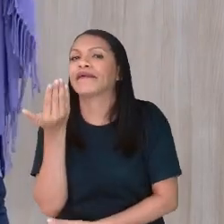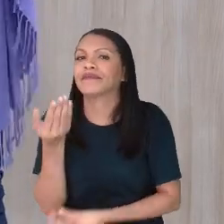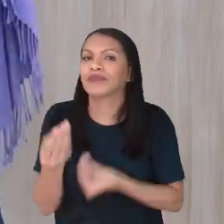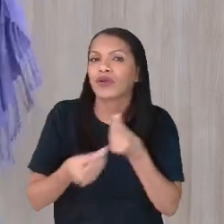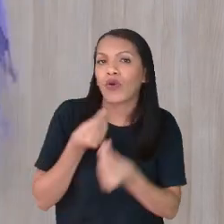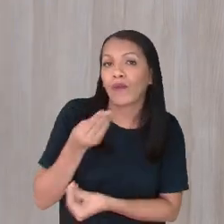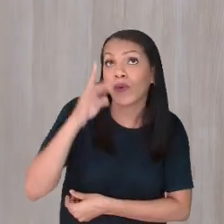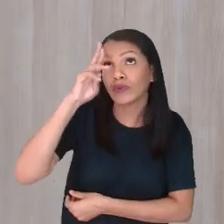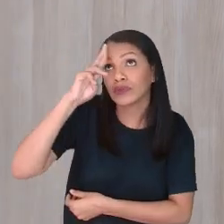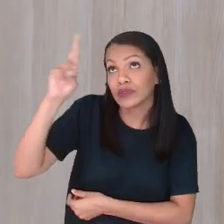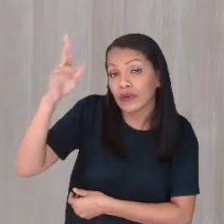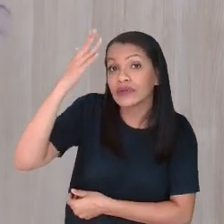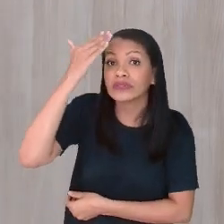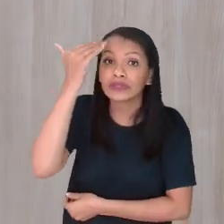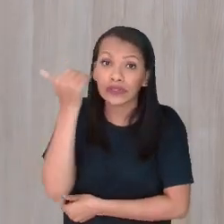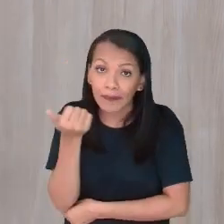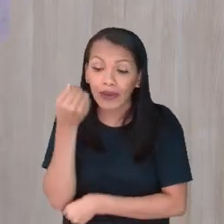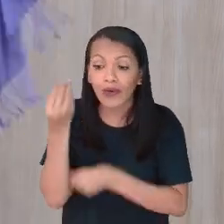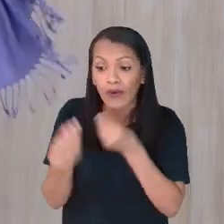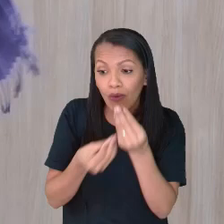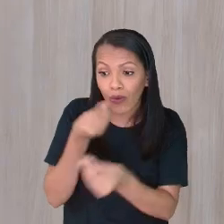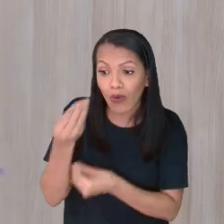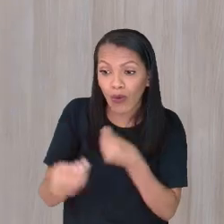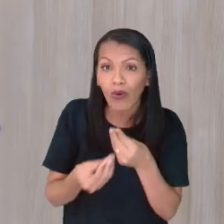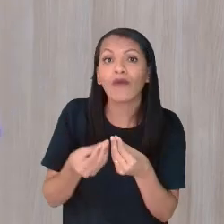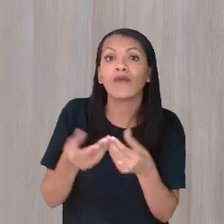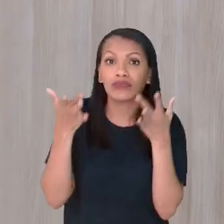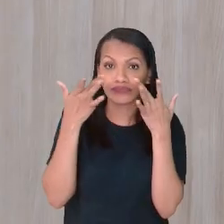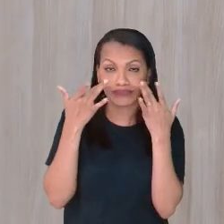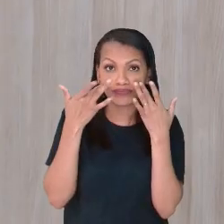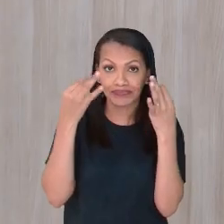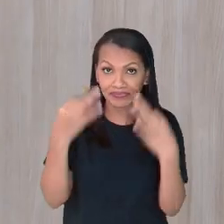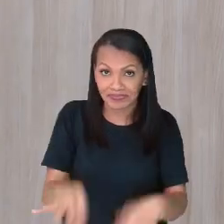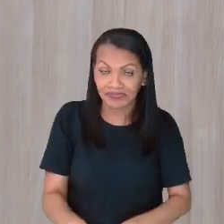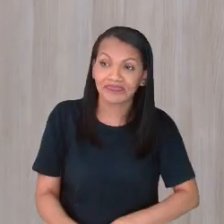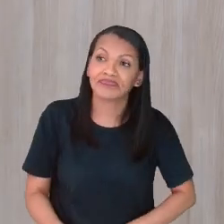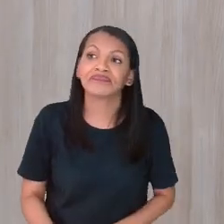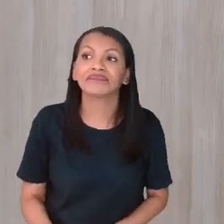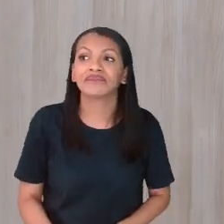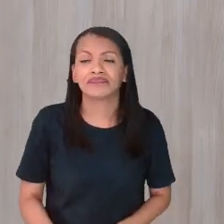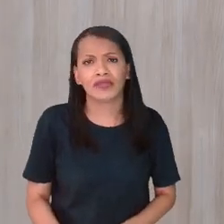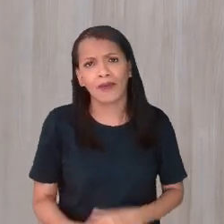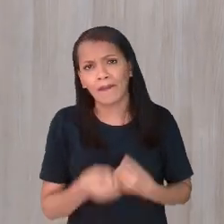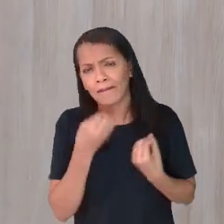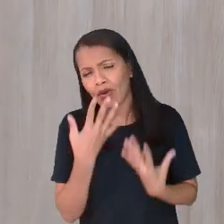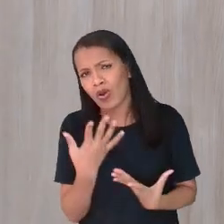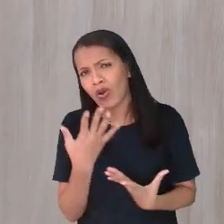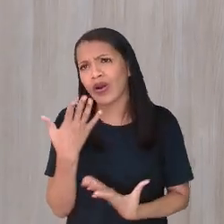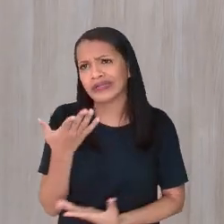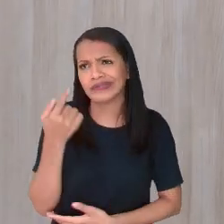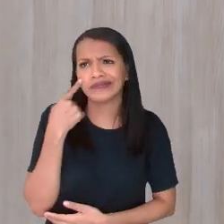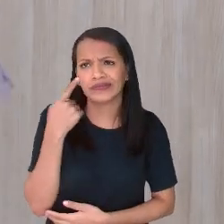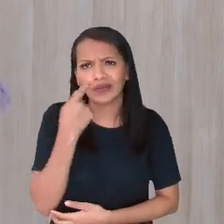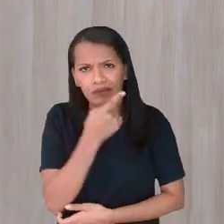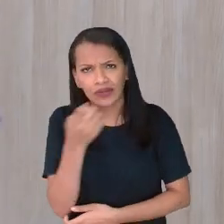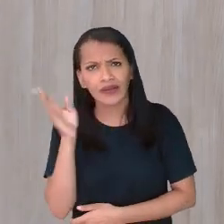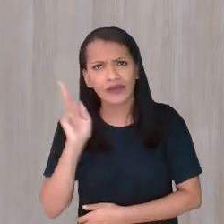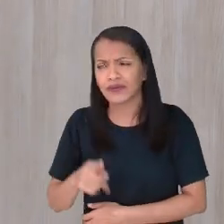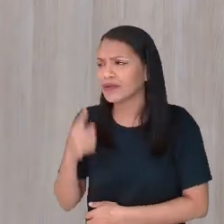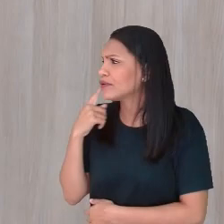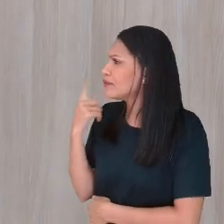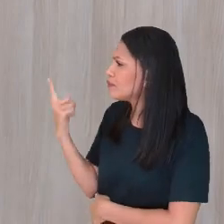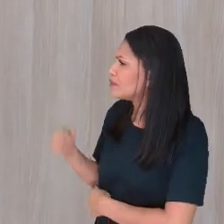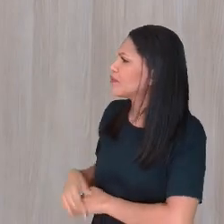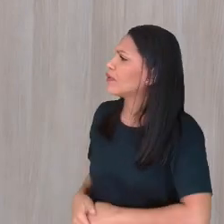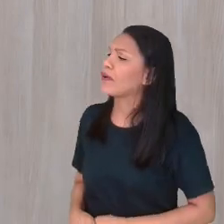o diretor saber como montar aquela peça, ok? Bom, mas assim, cenas e atos vocês já sabem,